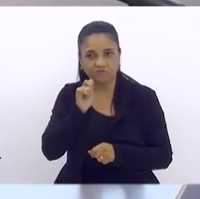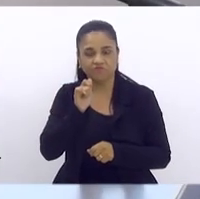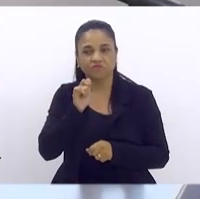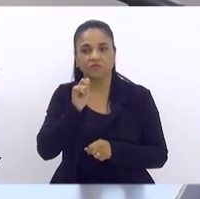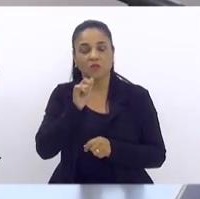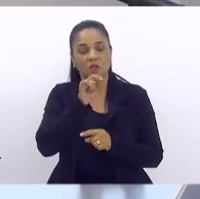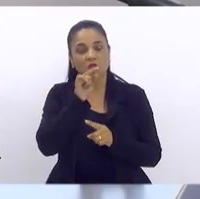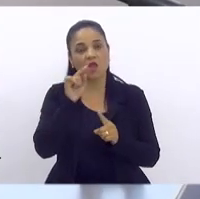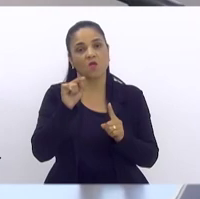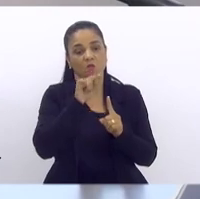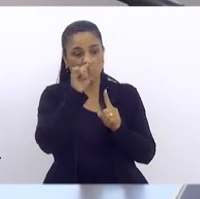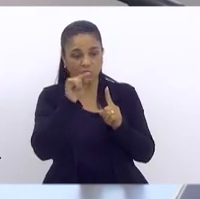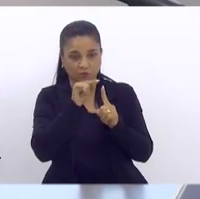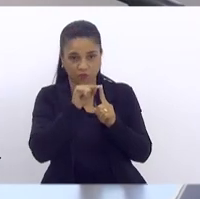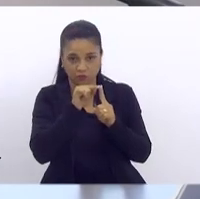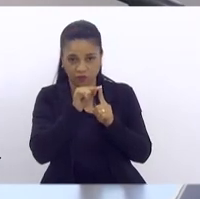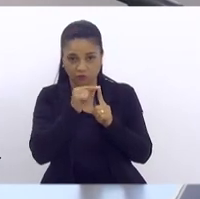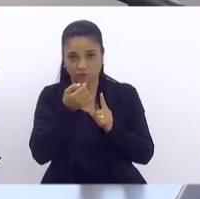seu doutorado.